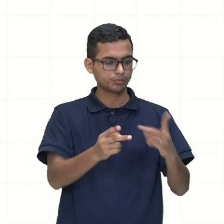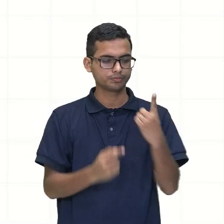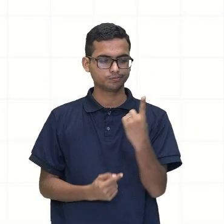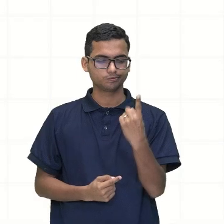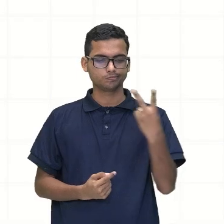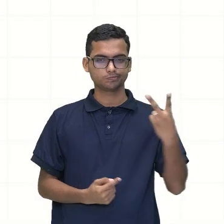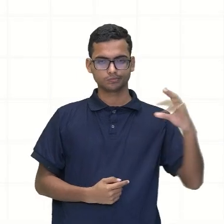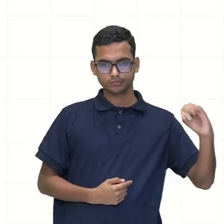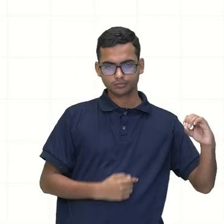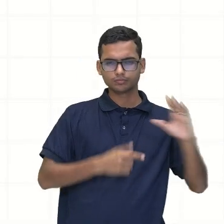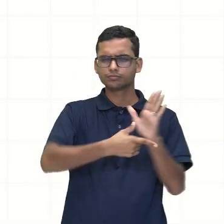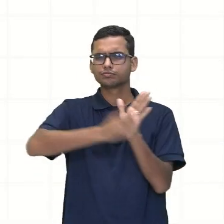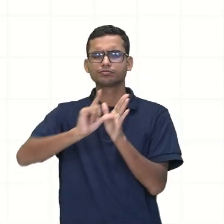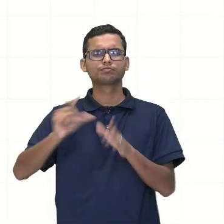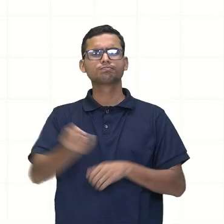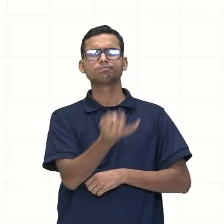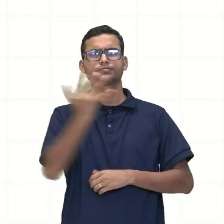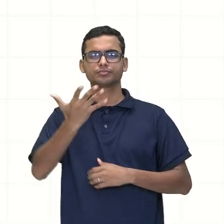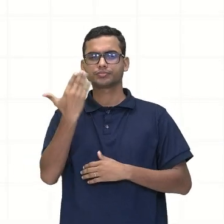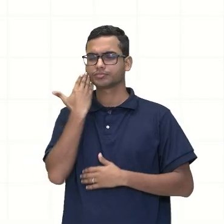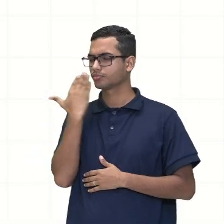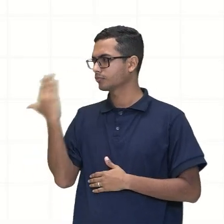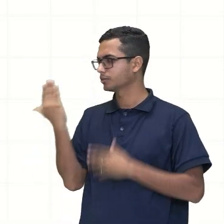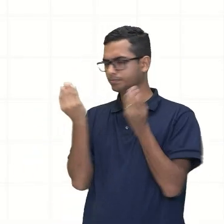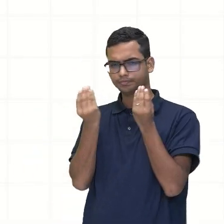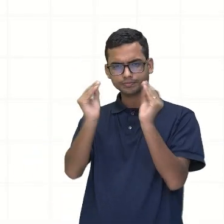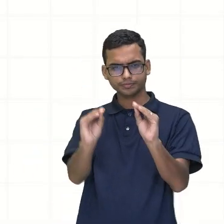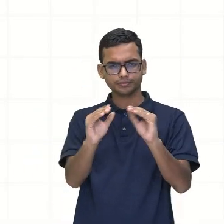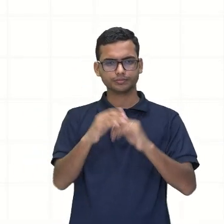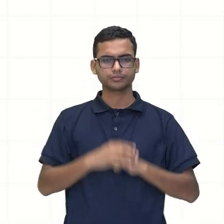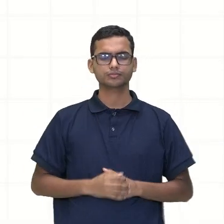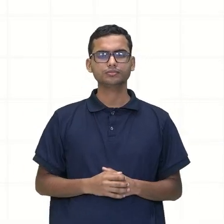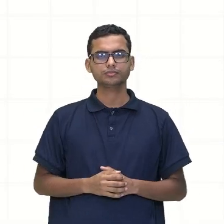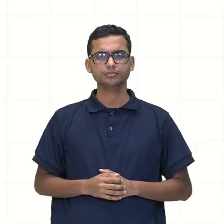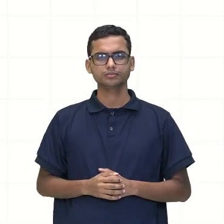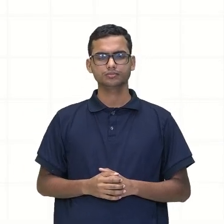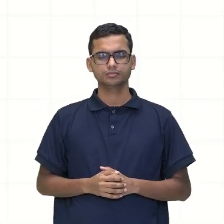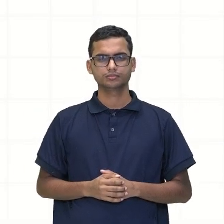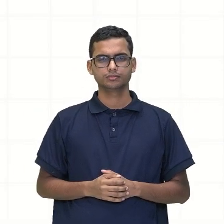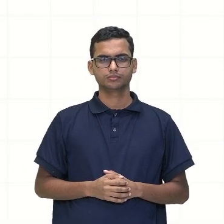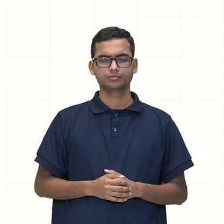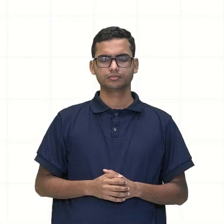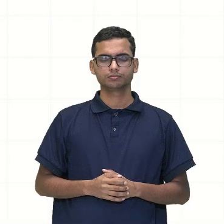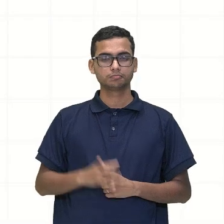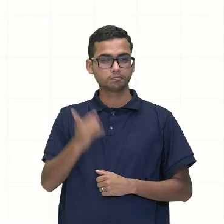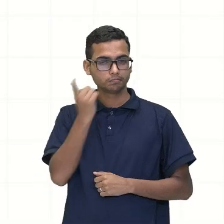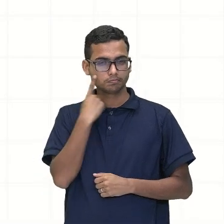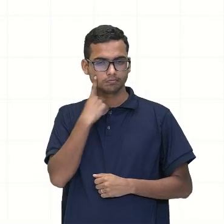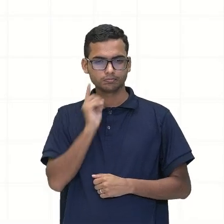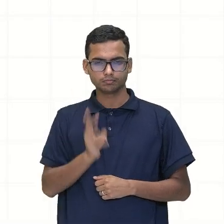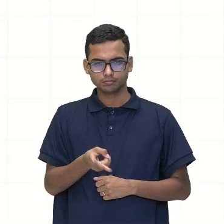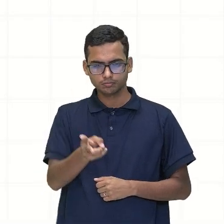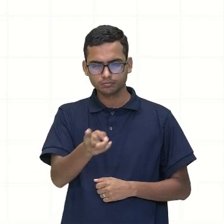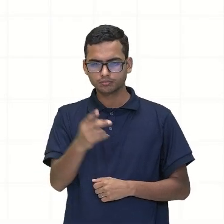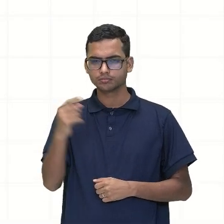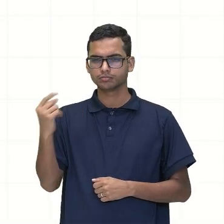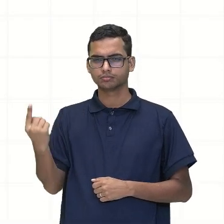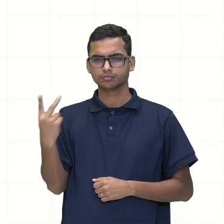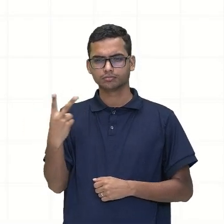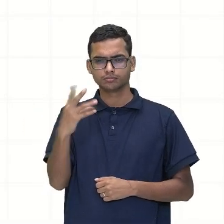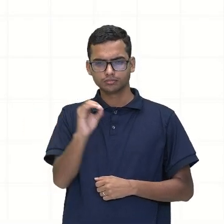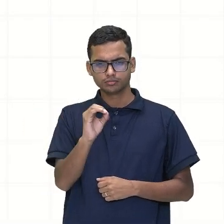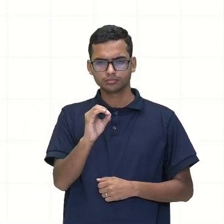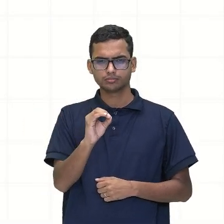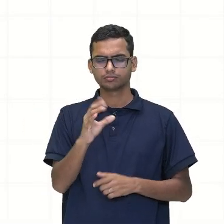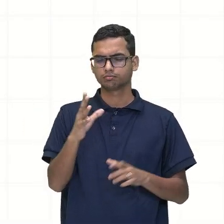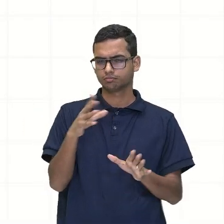saldo antes? Eu vou colocar bem aqui em cima, né? Para eu ter ficado com 120 de saldo, é porque